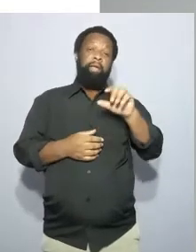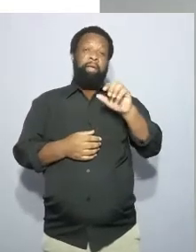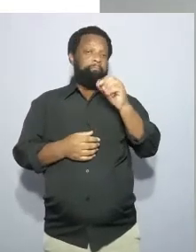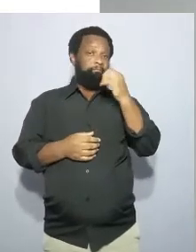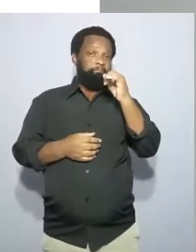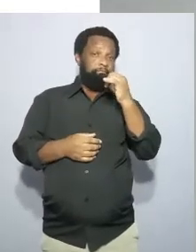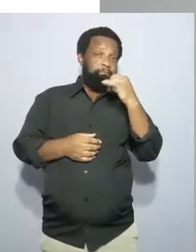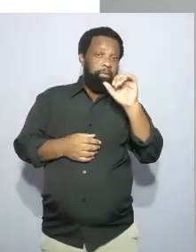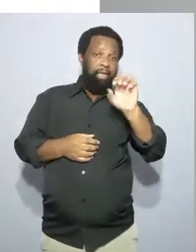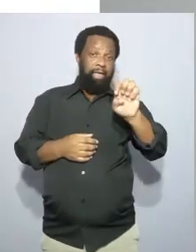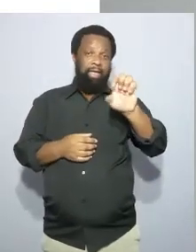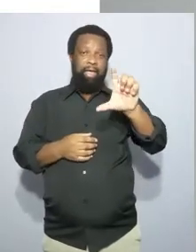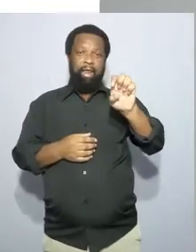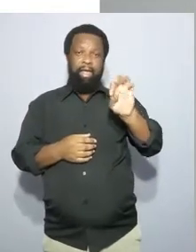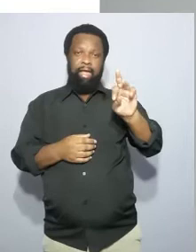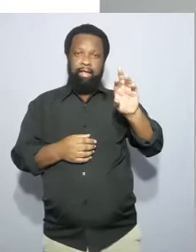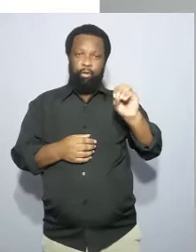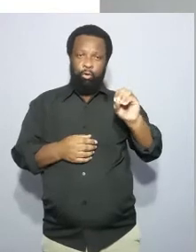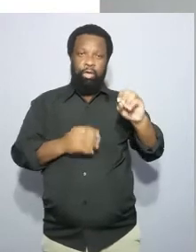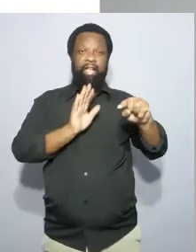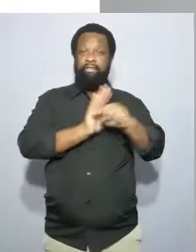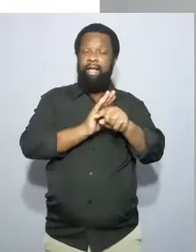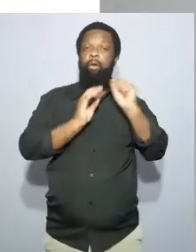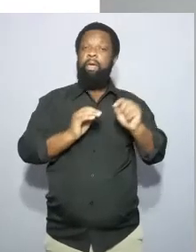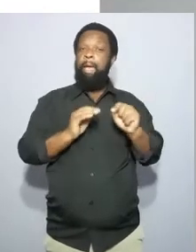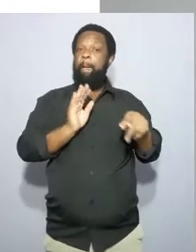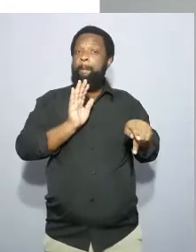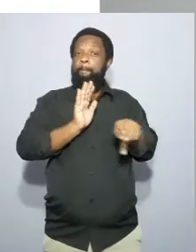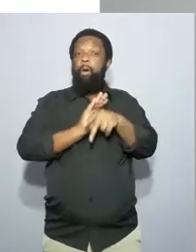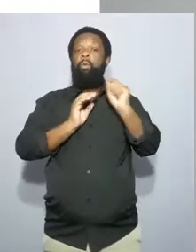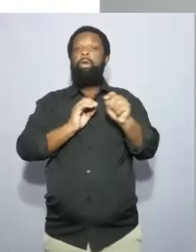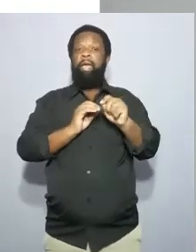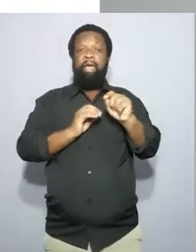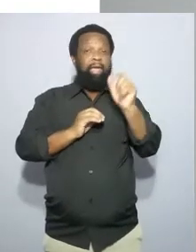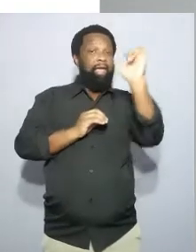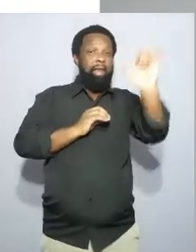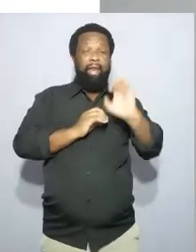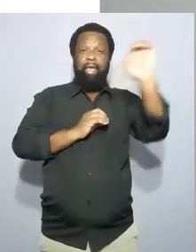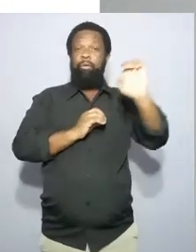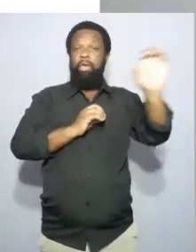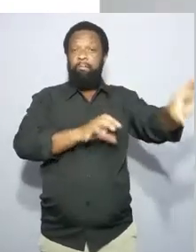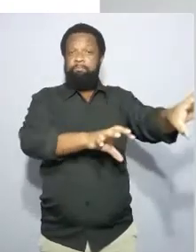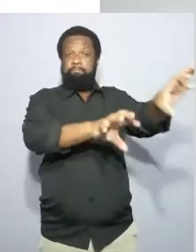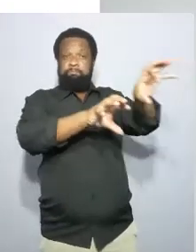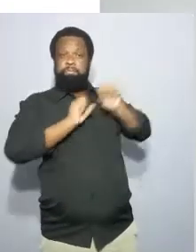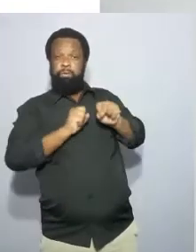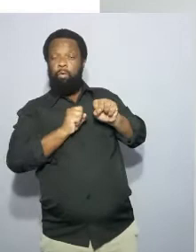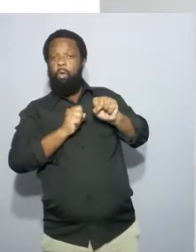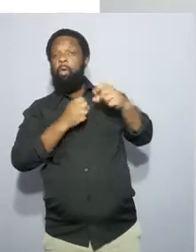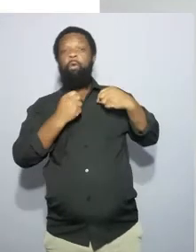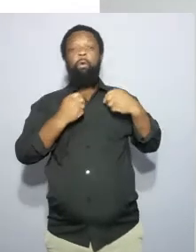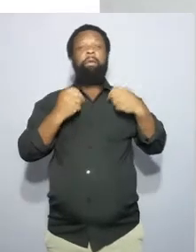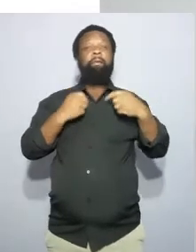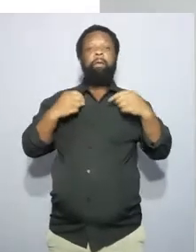pessoal, ela é uma tendência de atrair elétrons, só que em uma ligação, aqui não é em